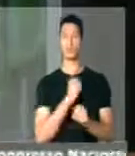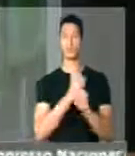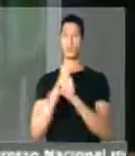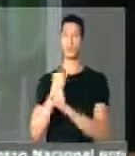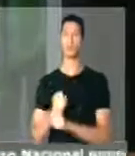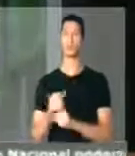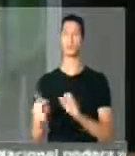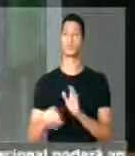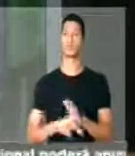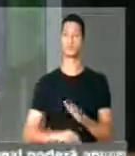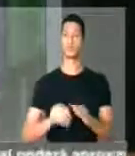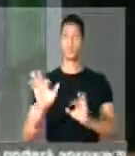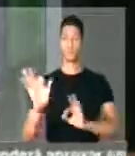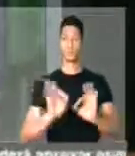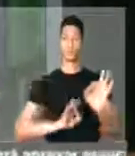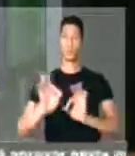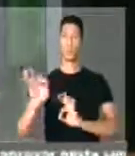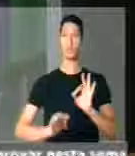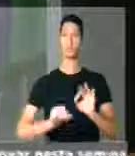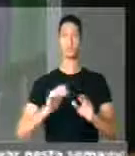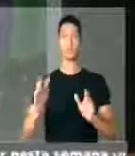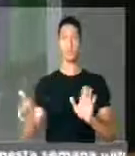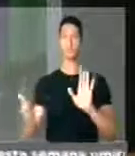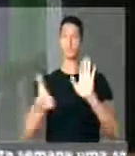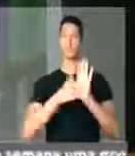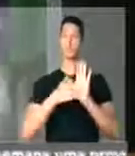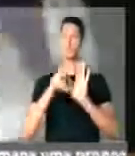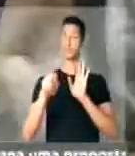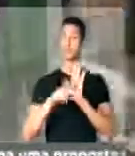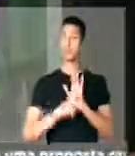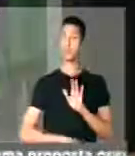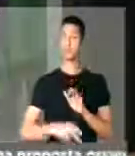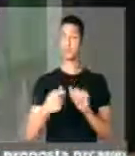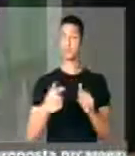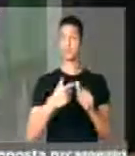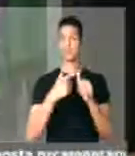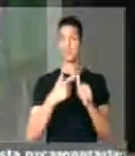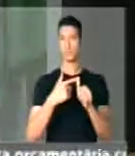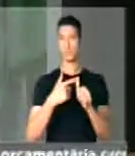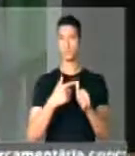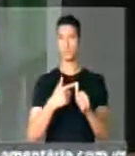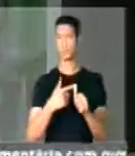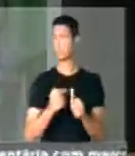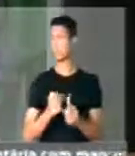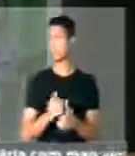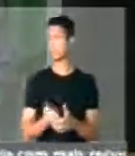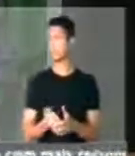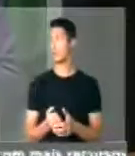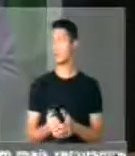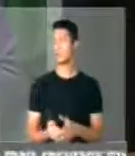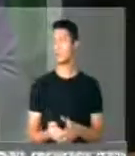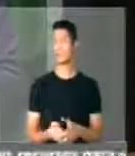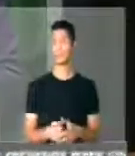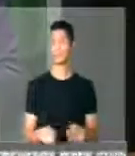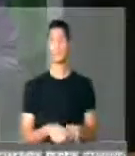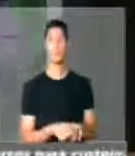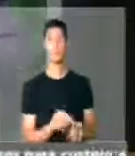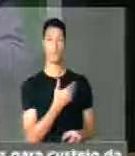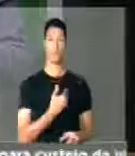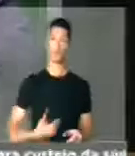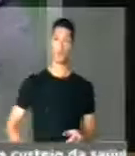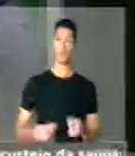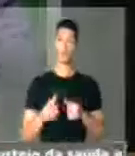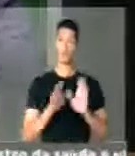construção no seu planejamento, e que são marcas não apenas do seu primeiro governo, mas de todos os outros governos,